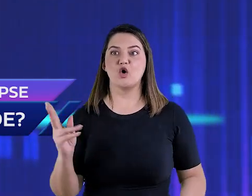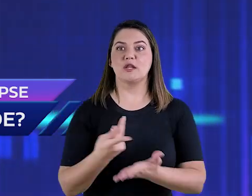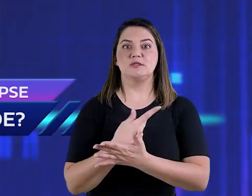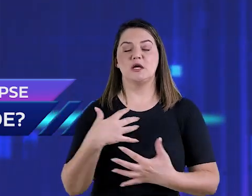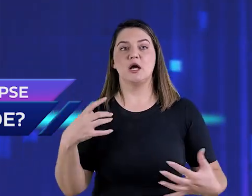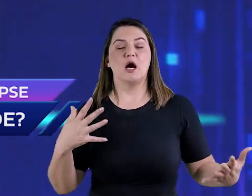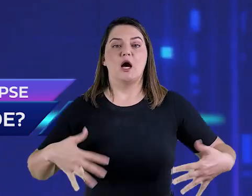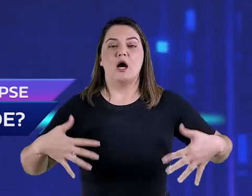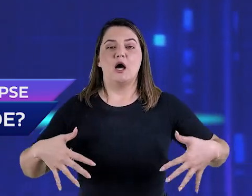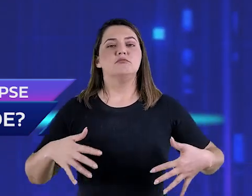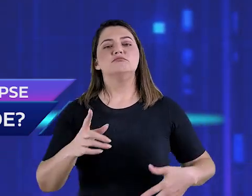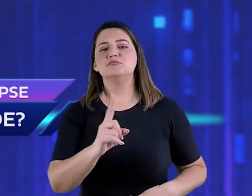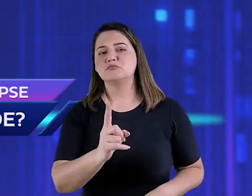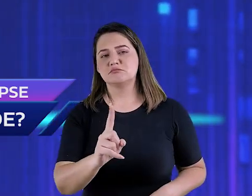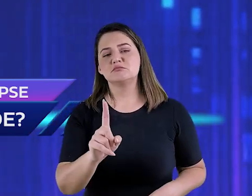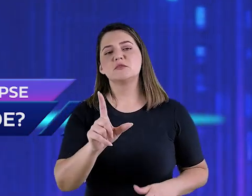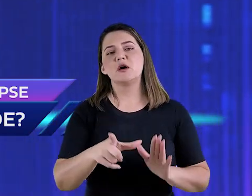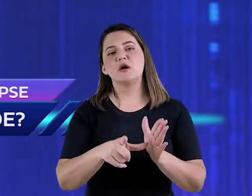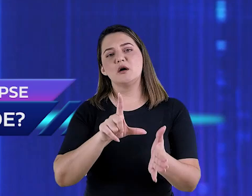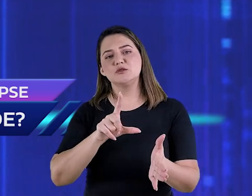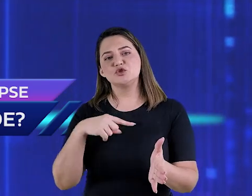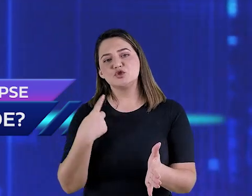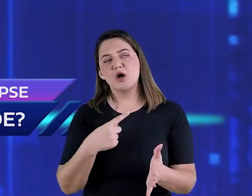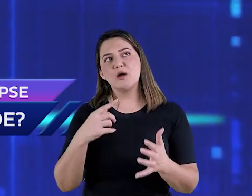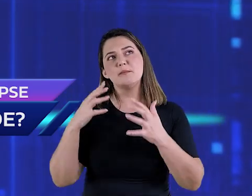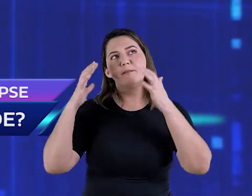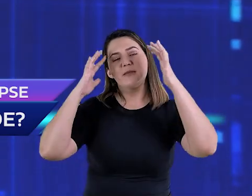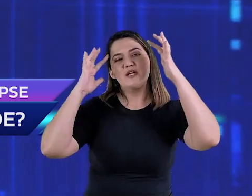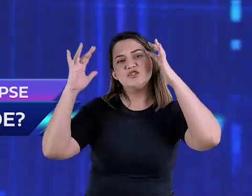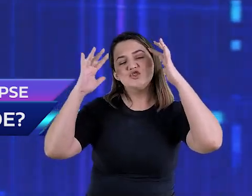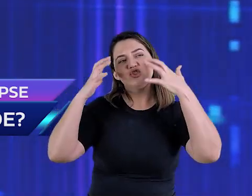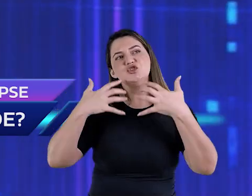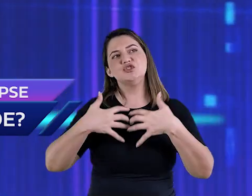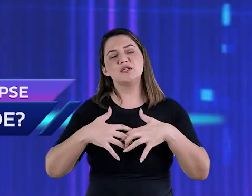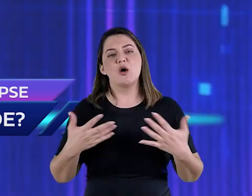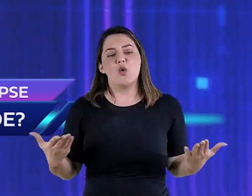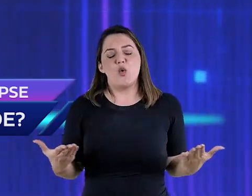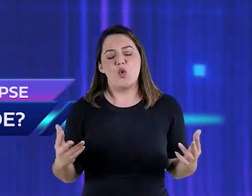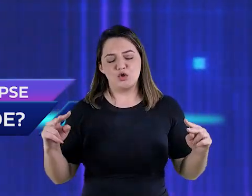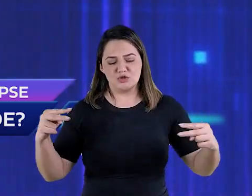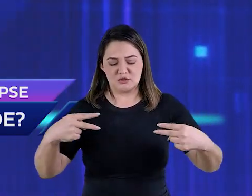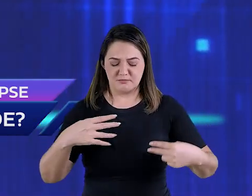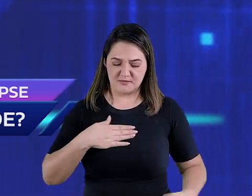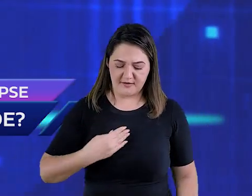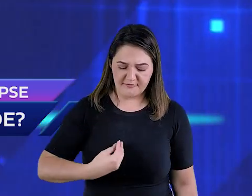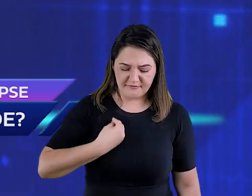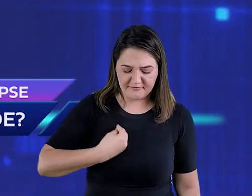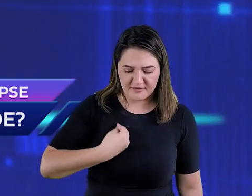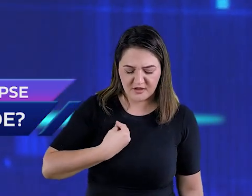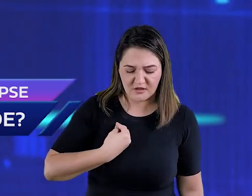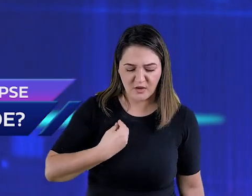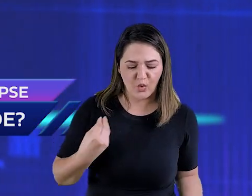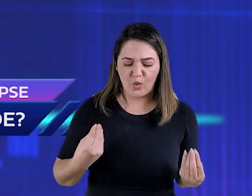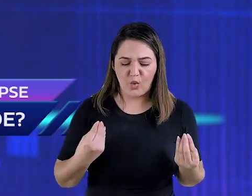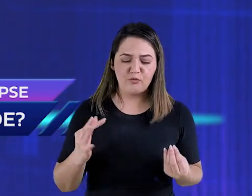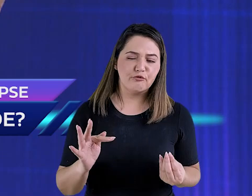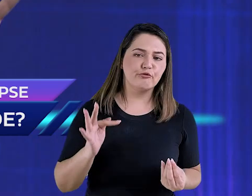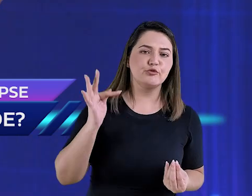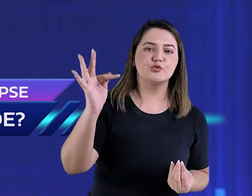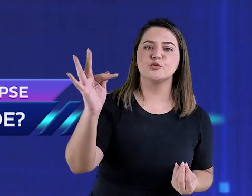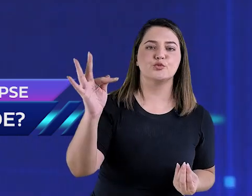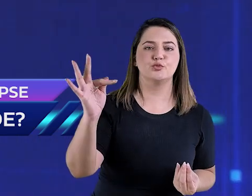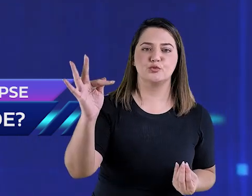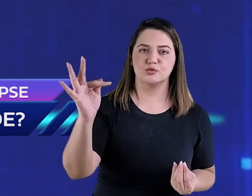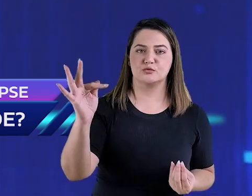também fazer com que você medite nos momentos que nós estamos vivendo. Embora milhares